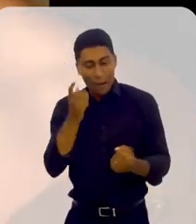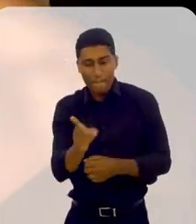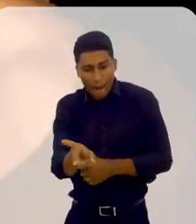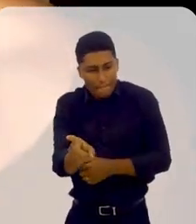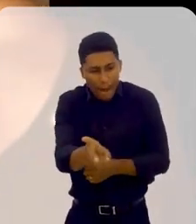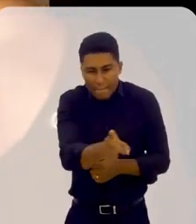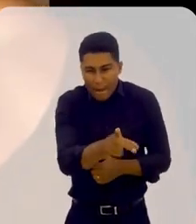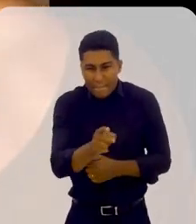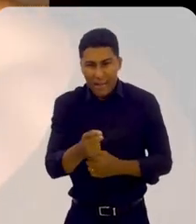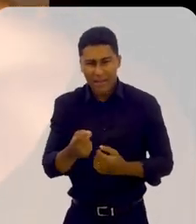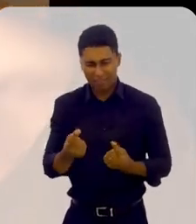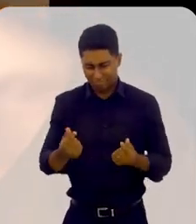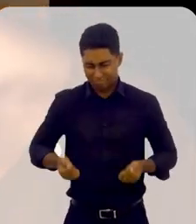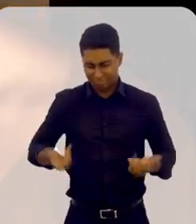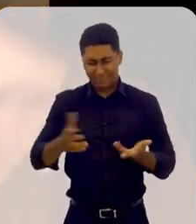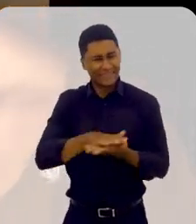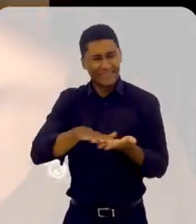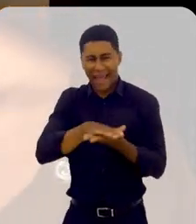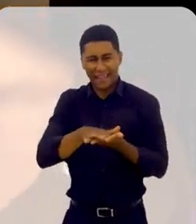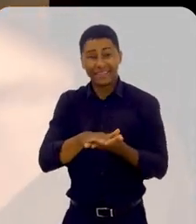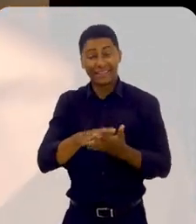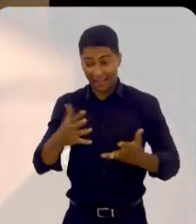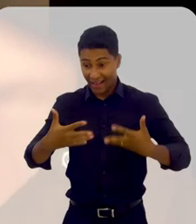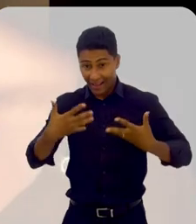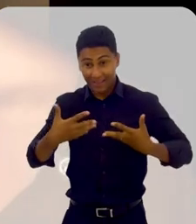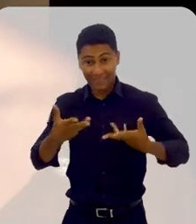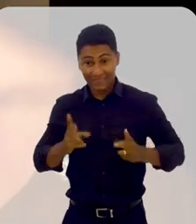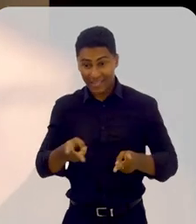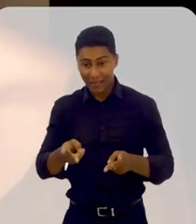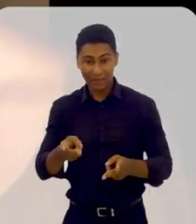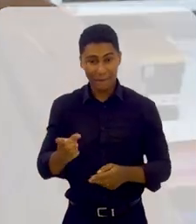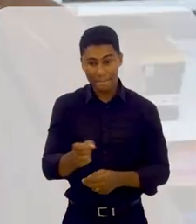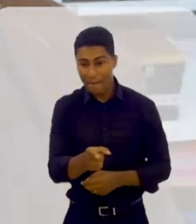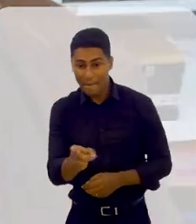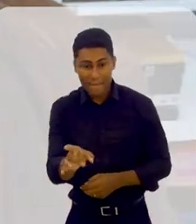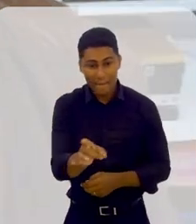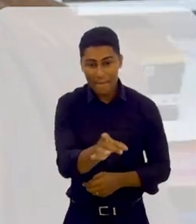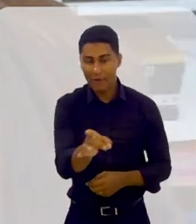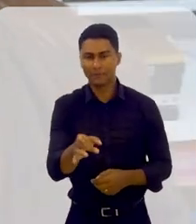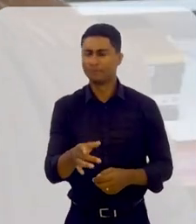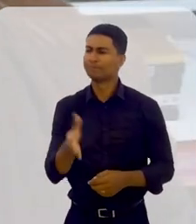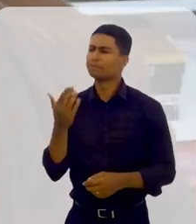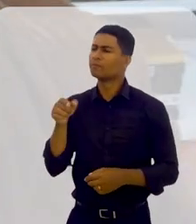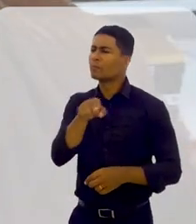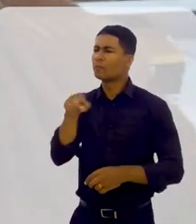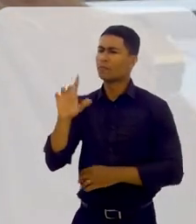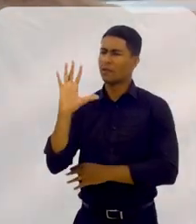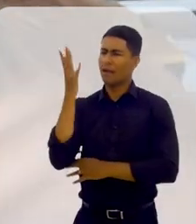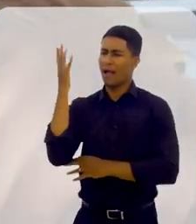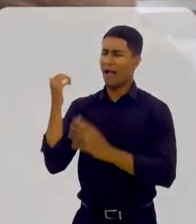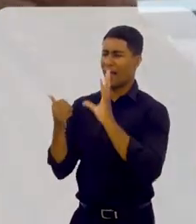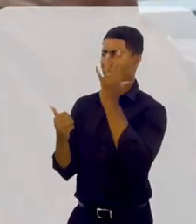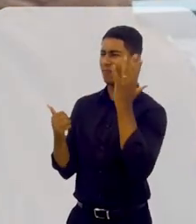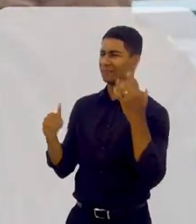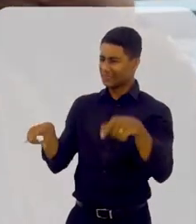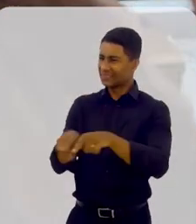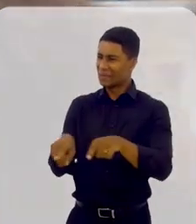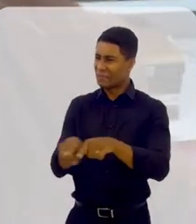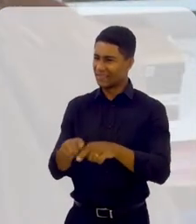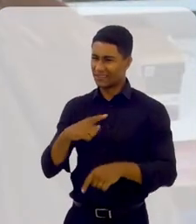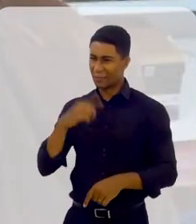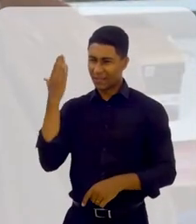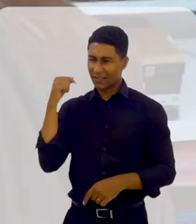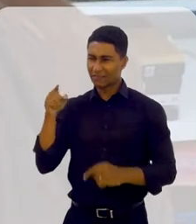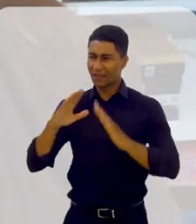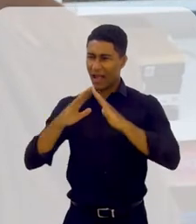que custava R$ 0 e garantia a nossa diversão por bastante tempo. Havia árvores também para vocês treparem, jogarem